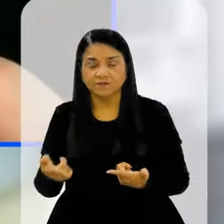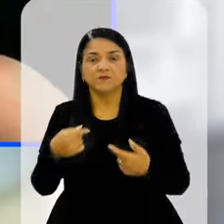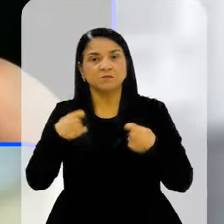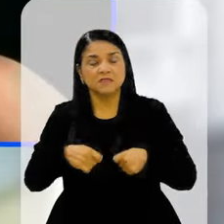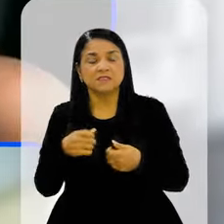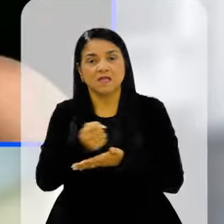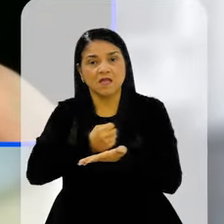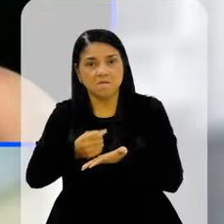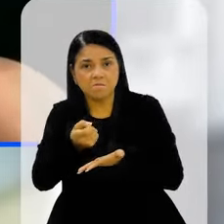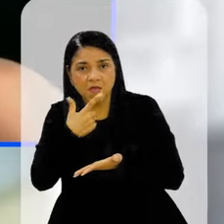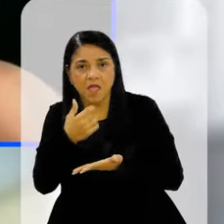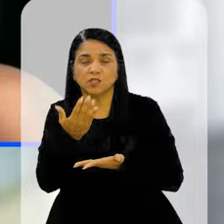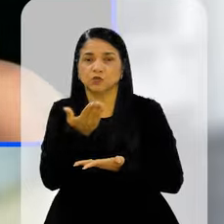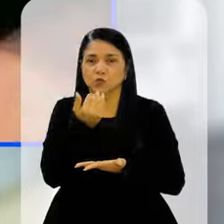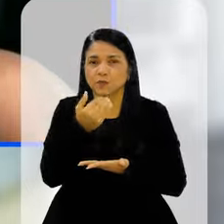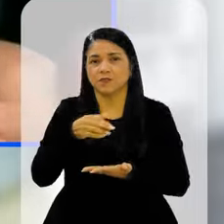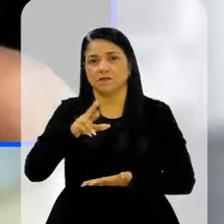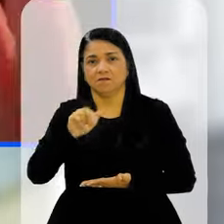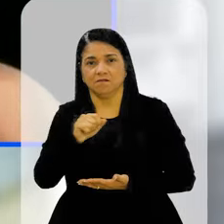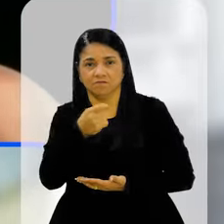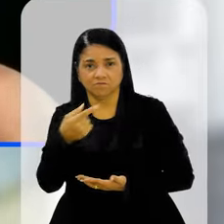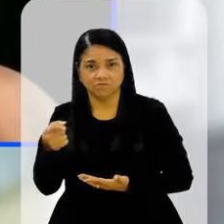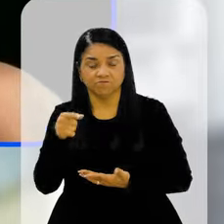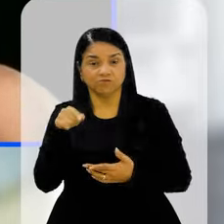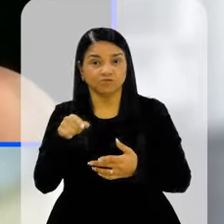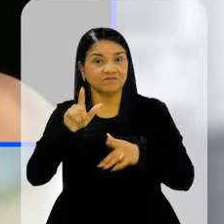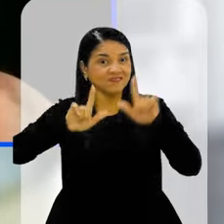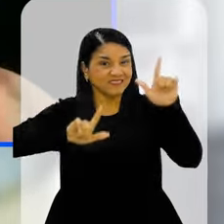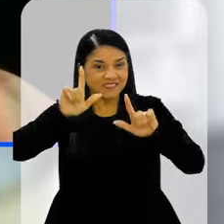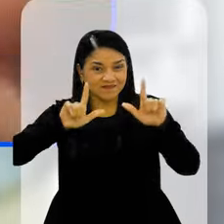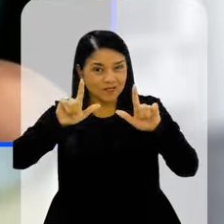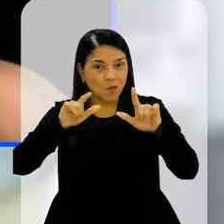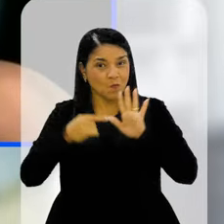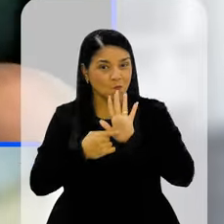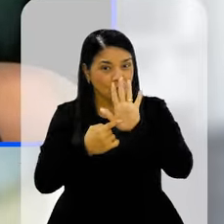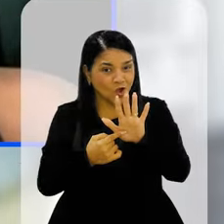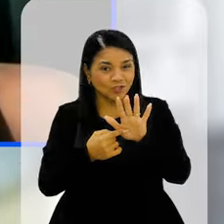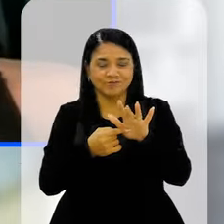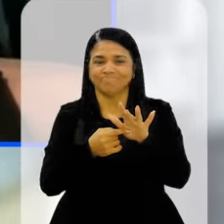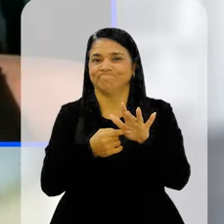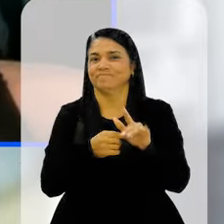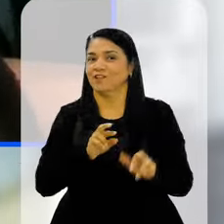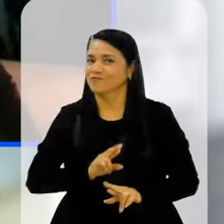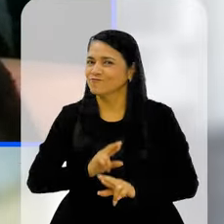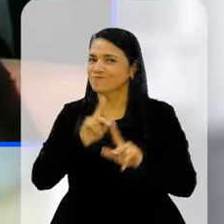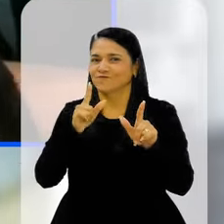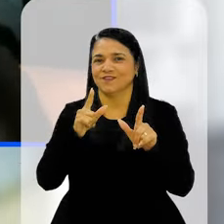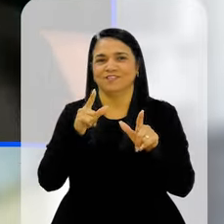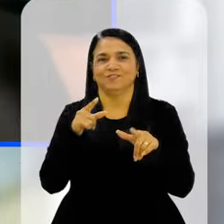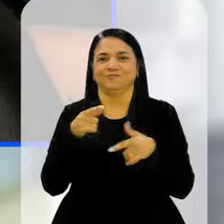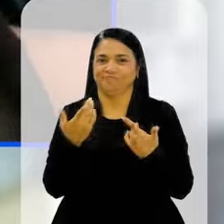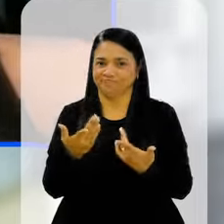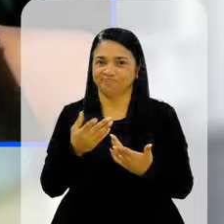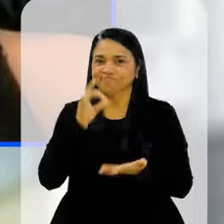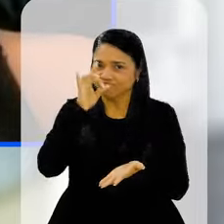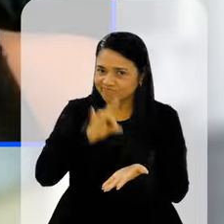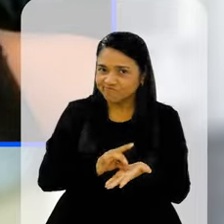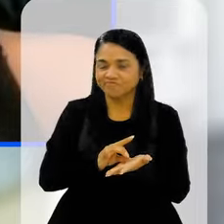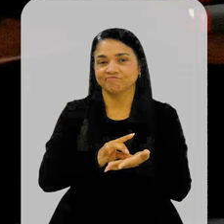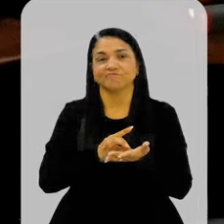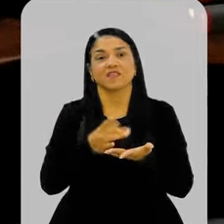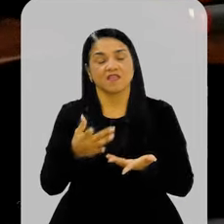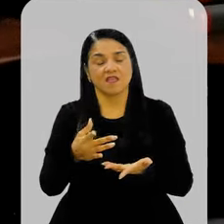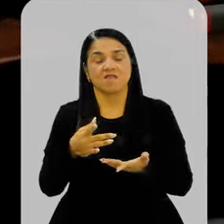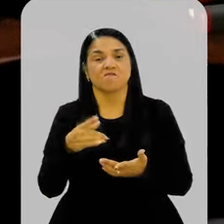mandar remédio, mandar ração, porque o que está passando pela televisão não é um quinto da realidade que se encontra ao sul. Quer dizer, essa é